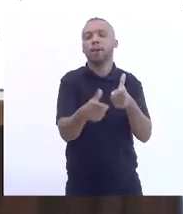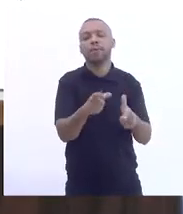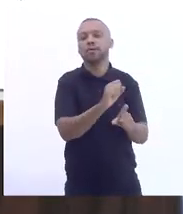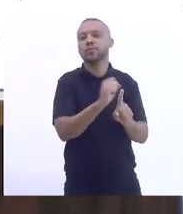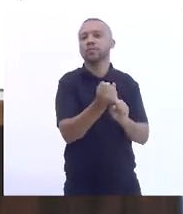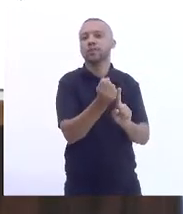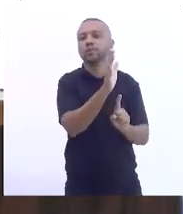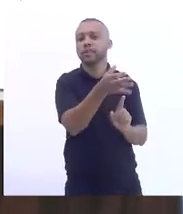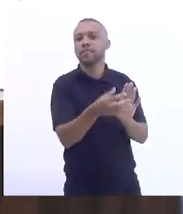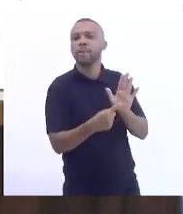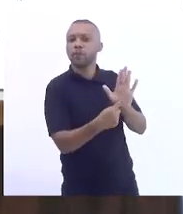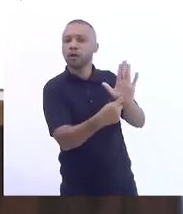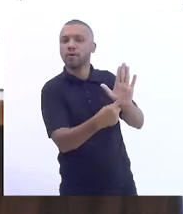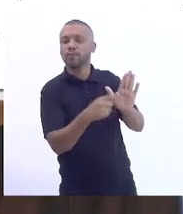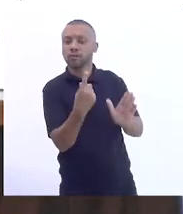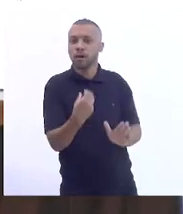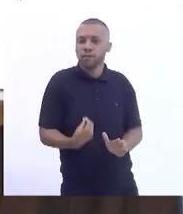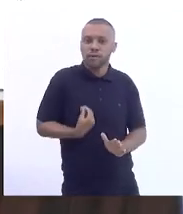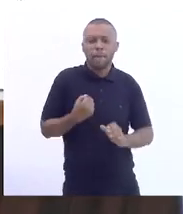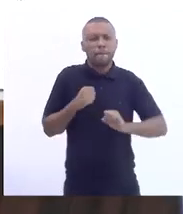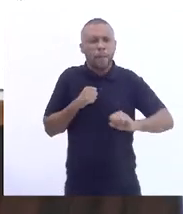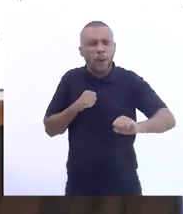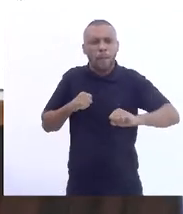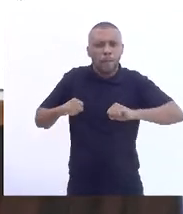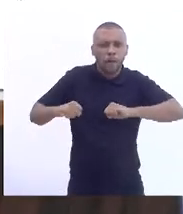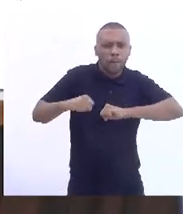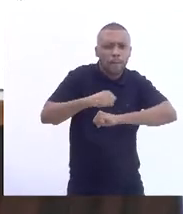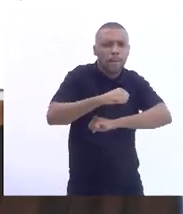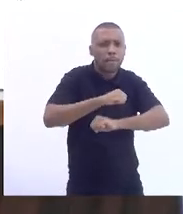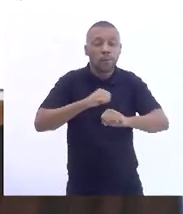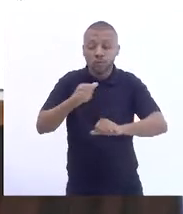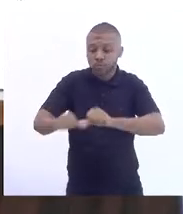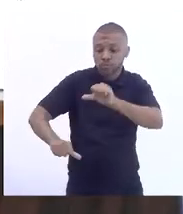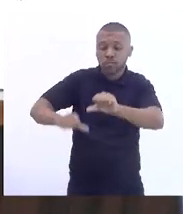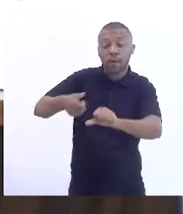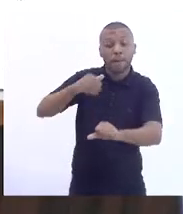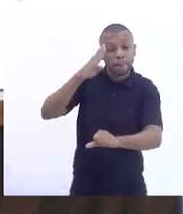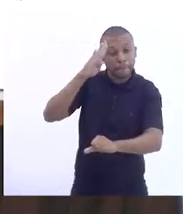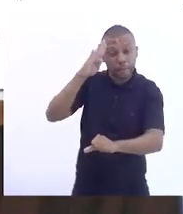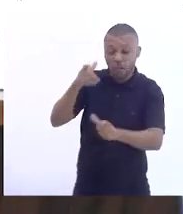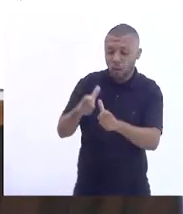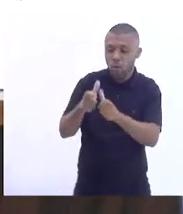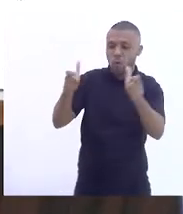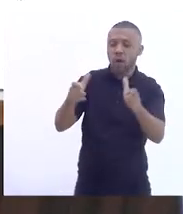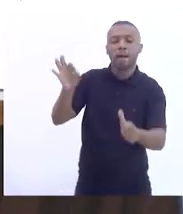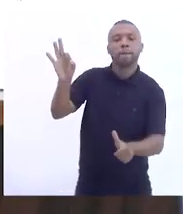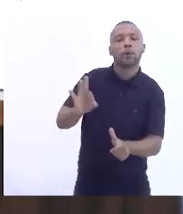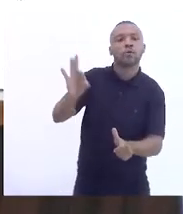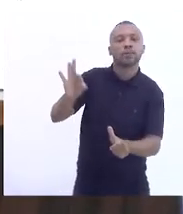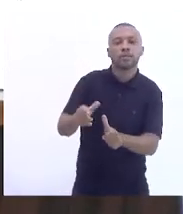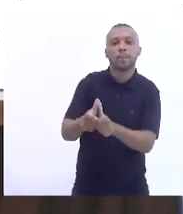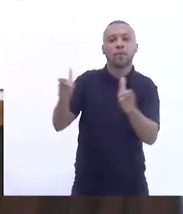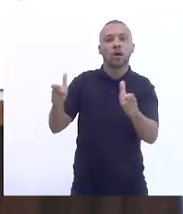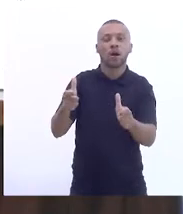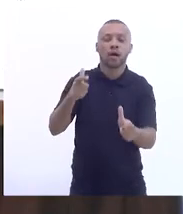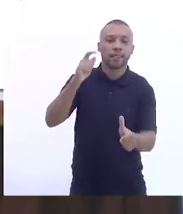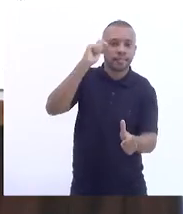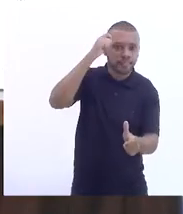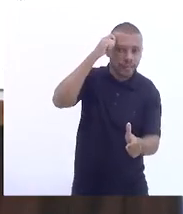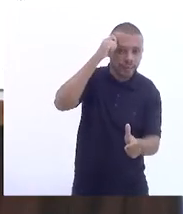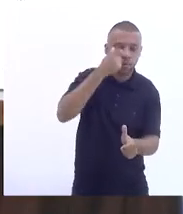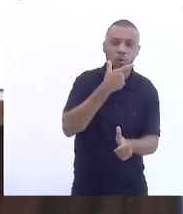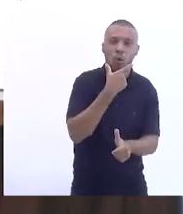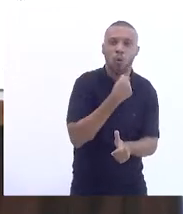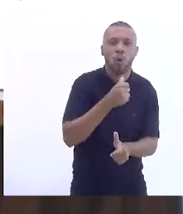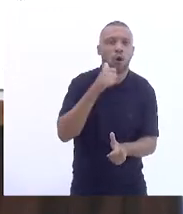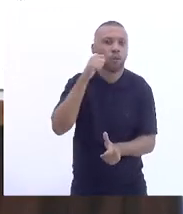não só sobrevivemos como nos tornamos a maior parte da população negros e negras são